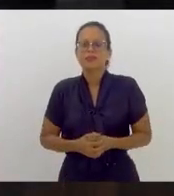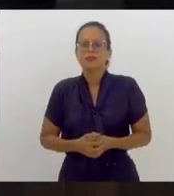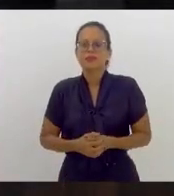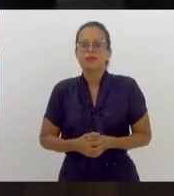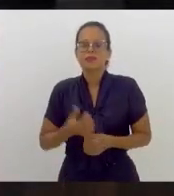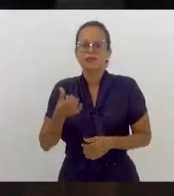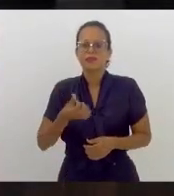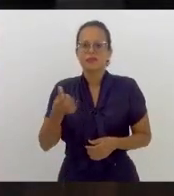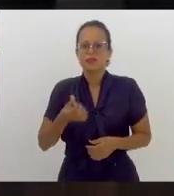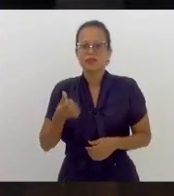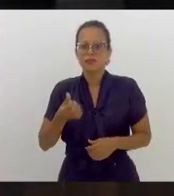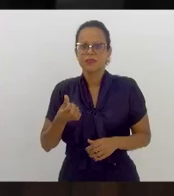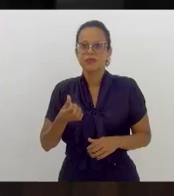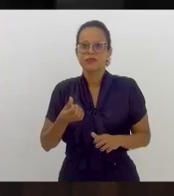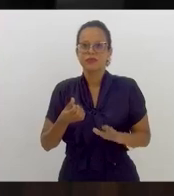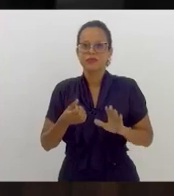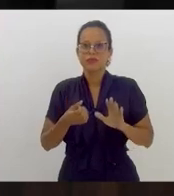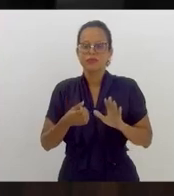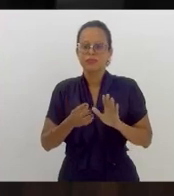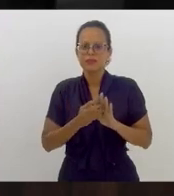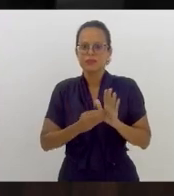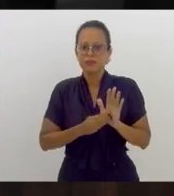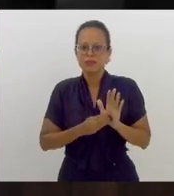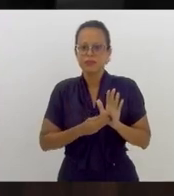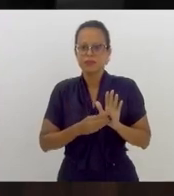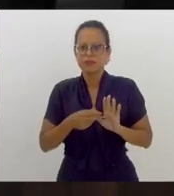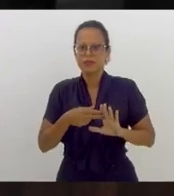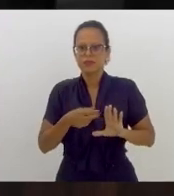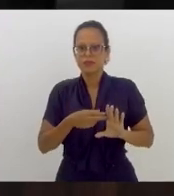6º da pauta. Projeto de número...